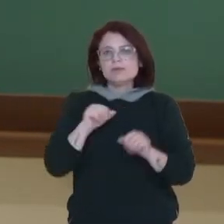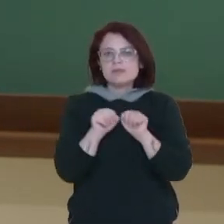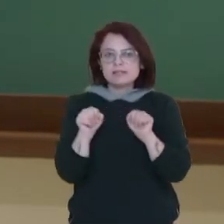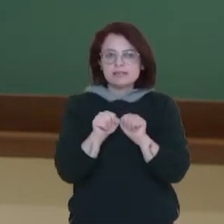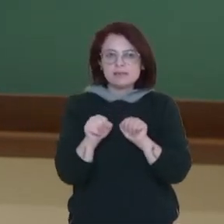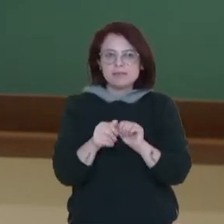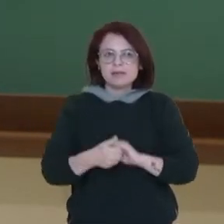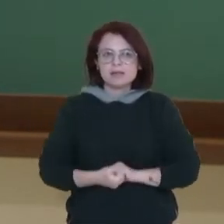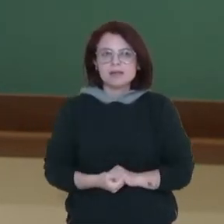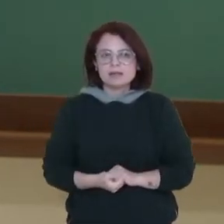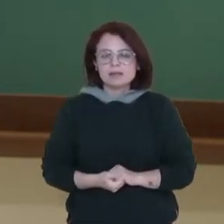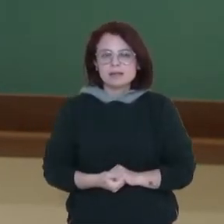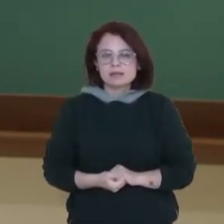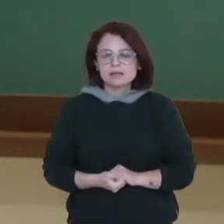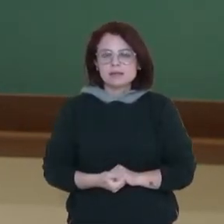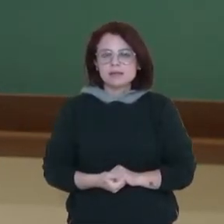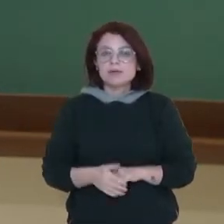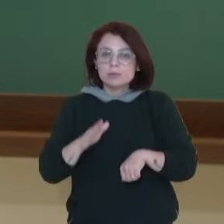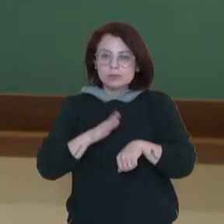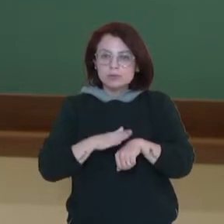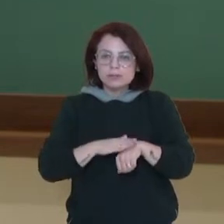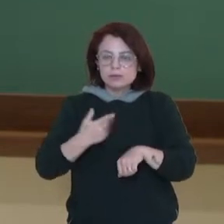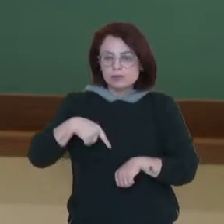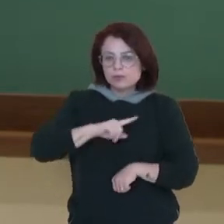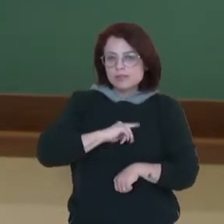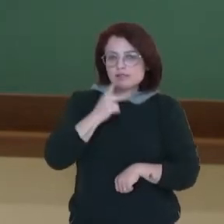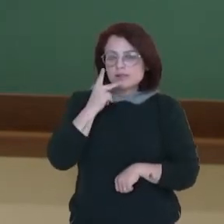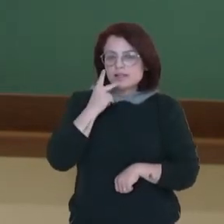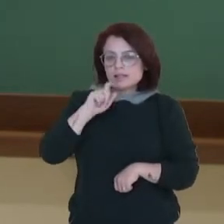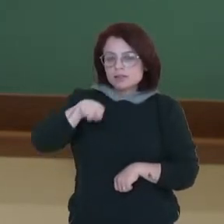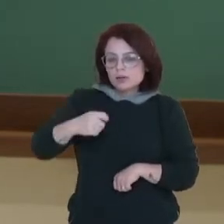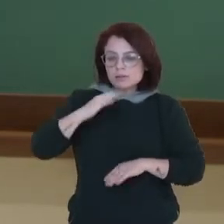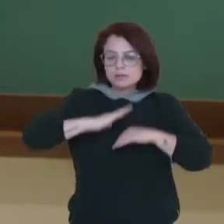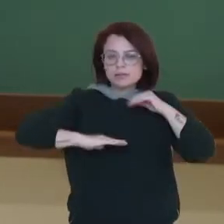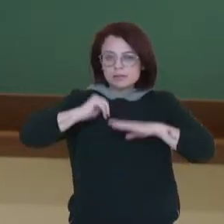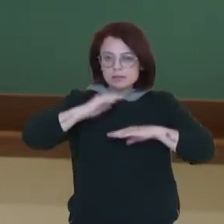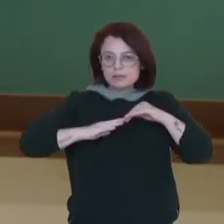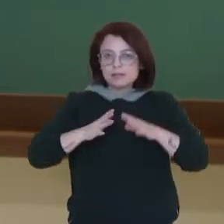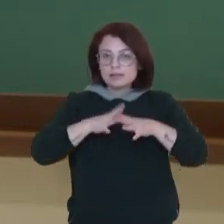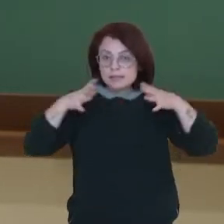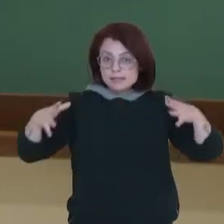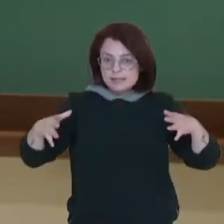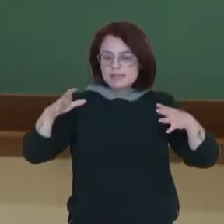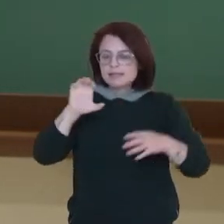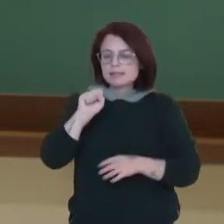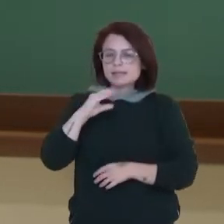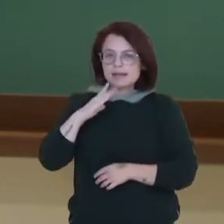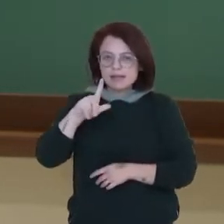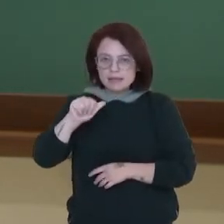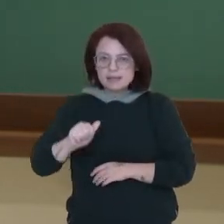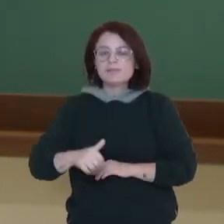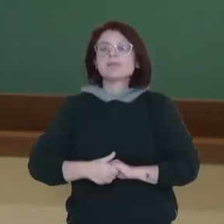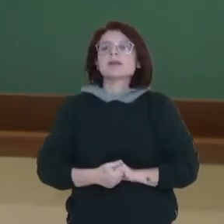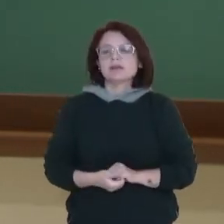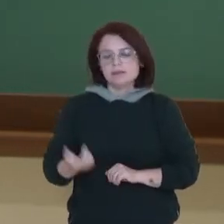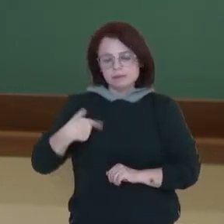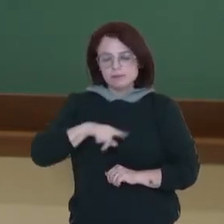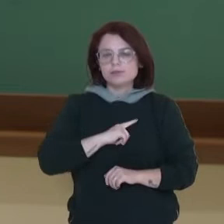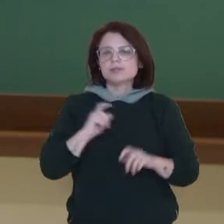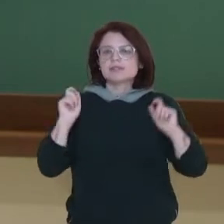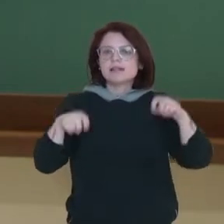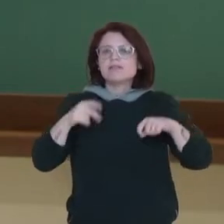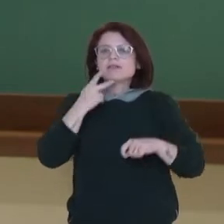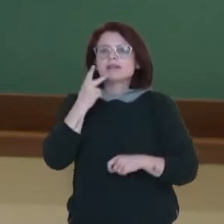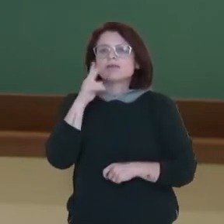mesmo? Então, quando a gente vai falar, por exemplo, de produção em grande escala de alimentos, aí sim a gente tem, por